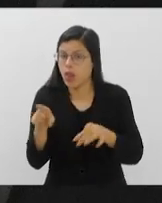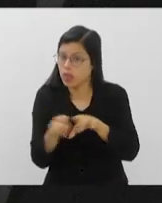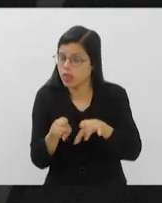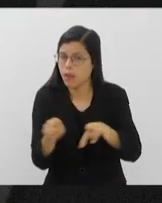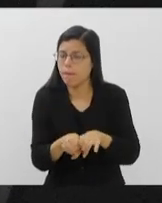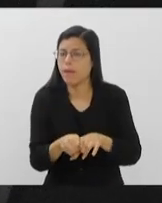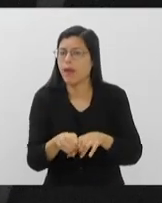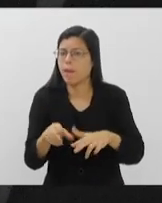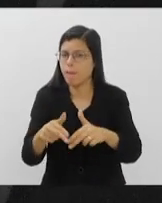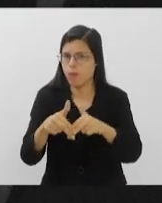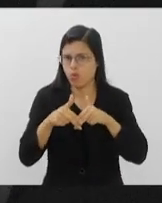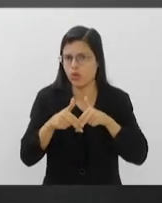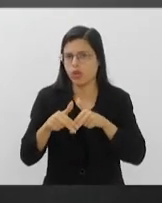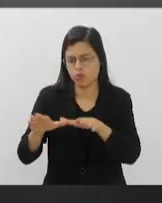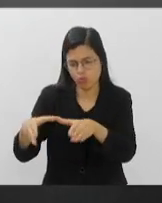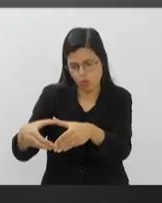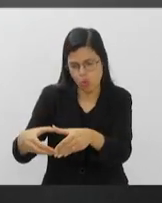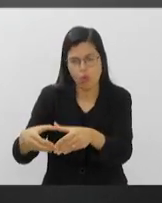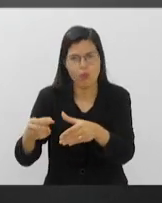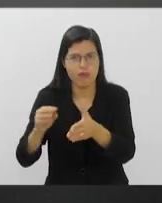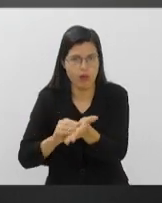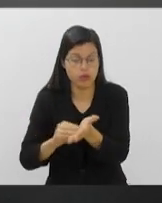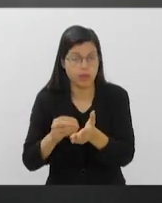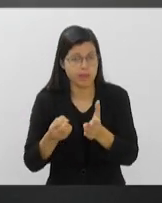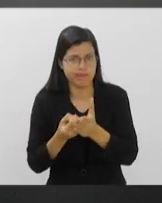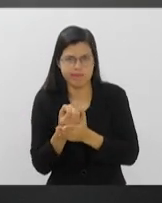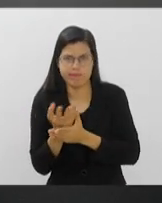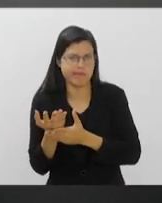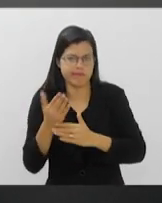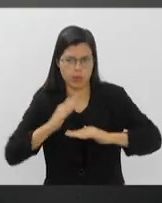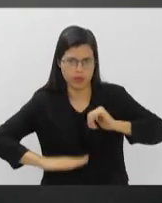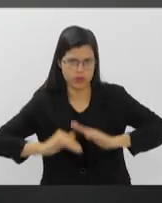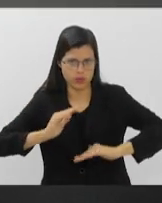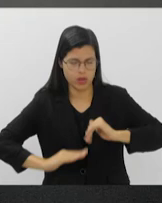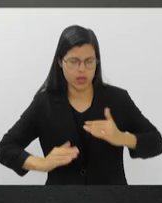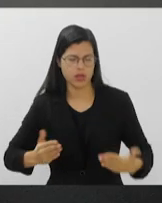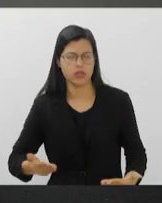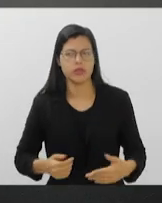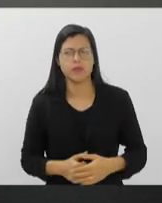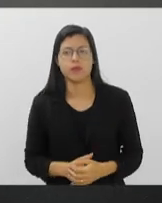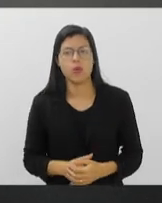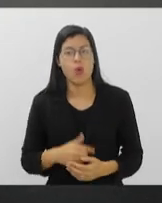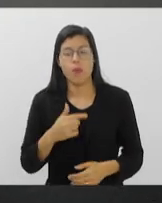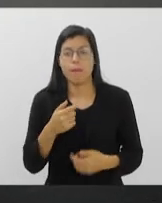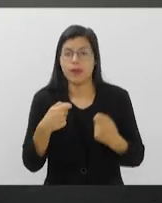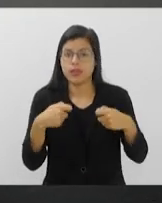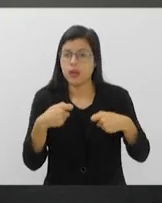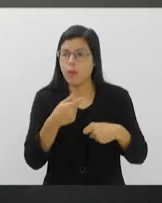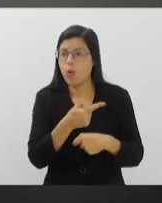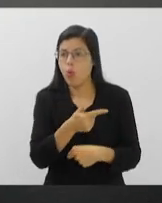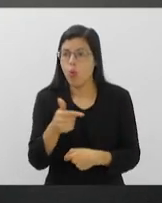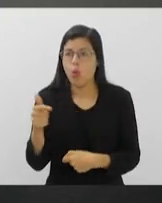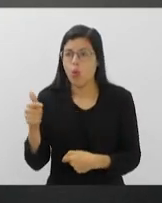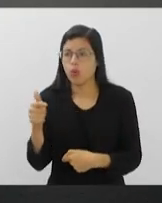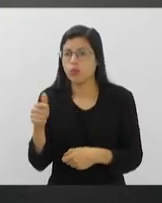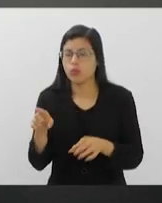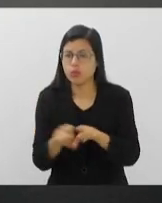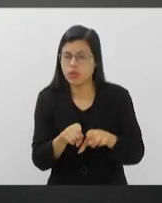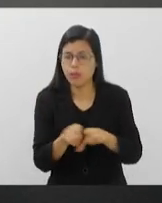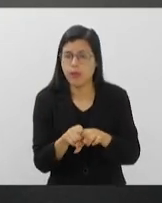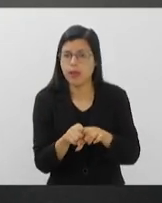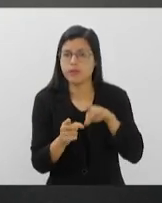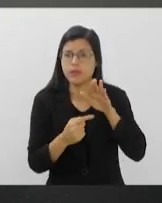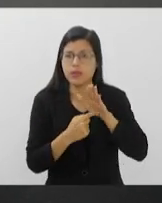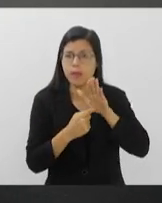fator preponderante para essa demora Isso é fato nós precisamos que outros atores também se apresentem que são outros